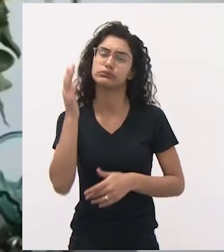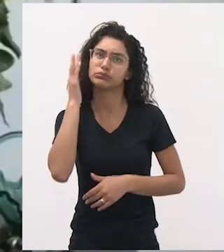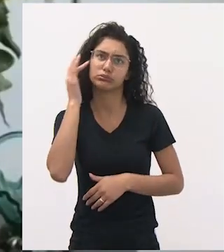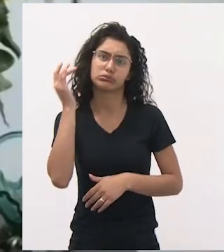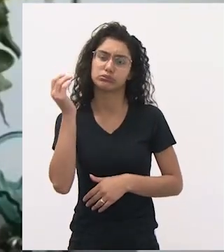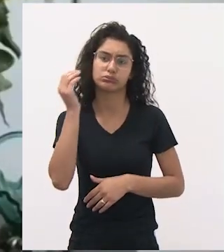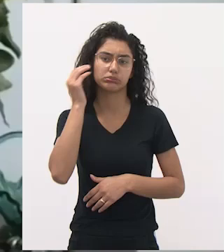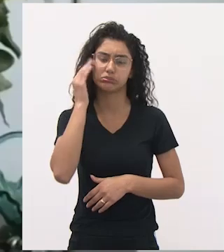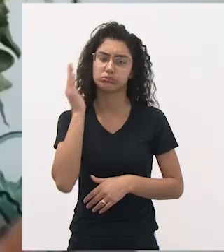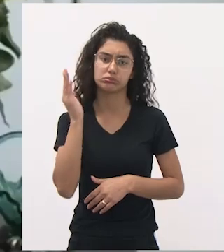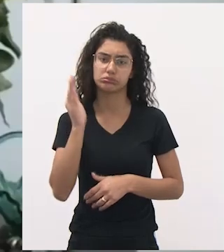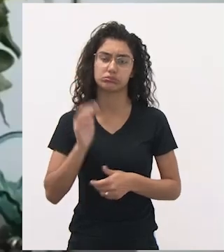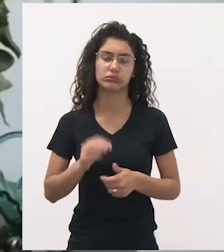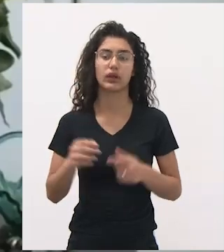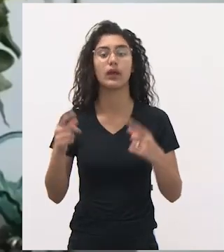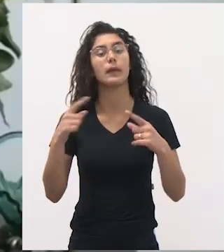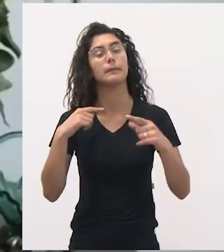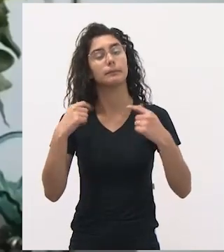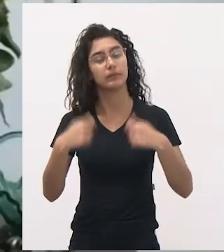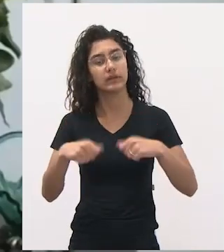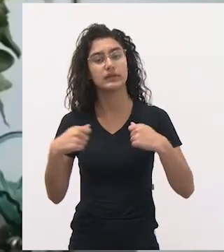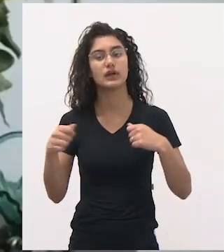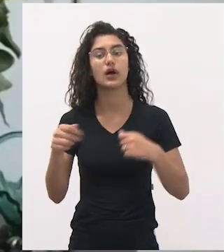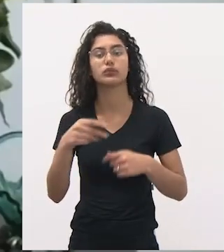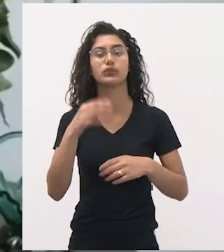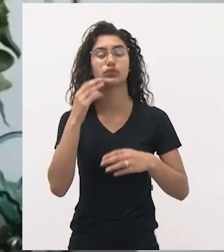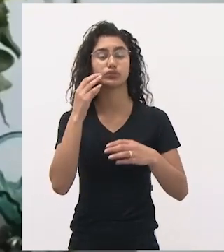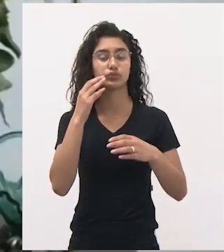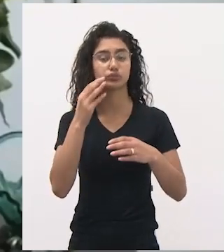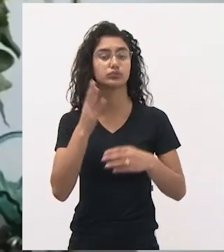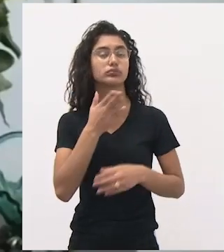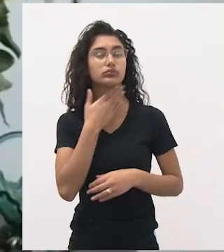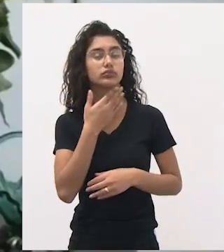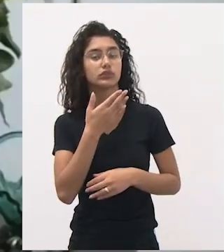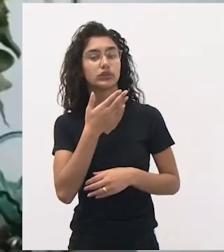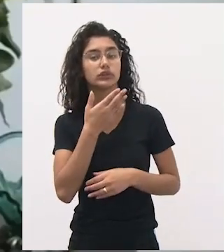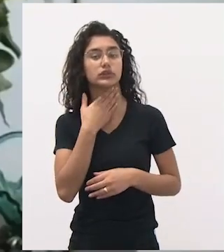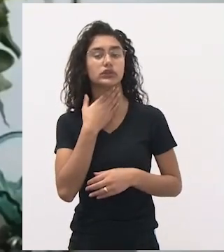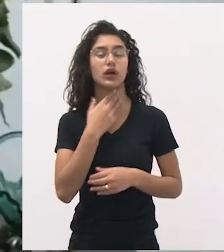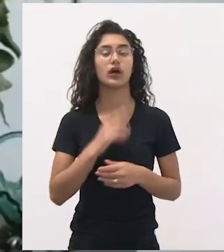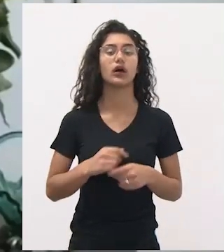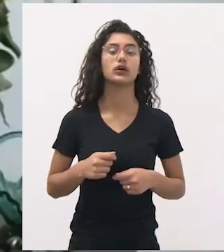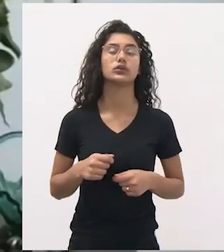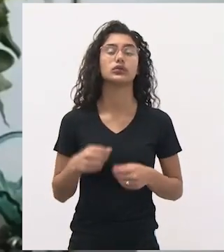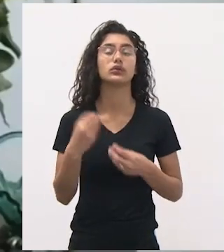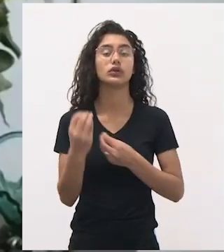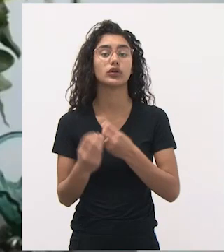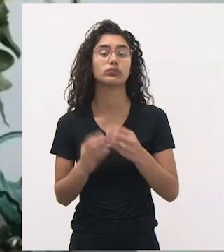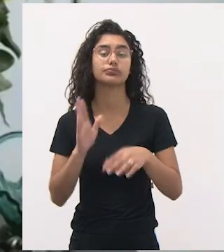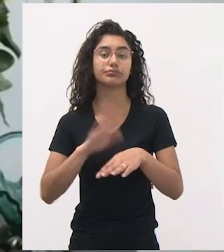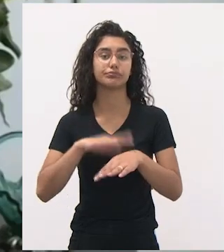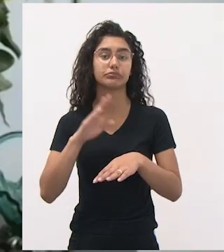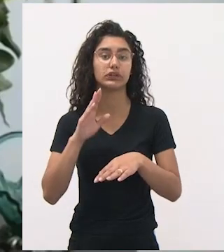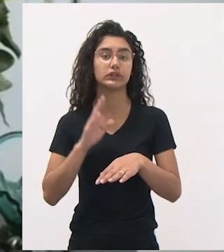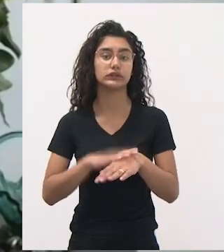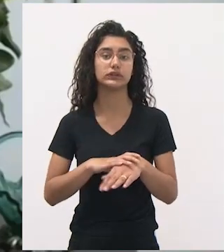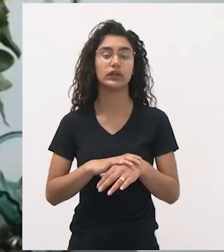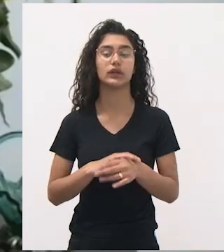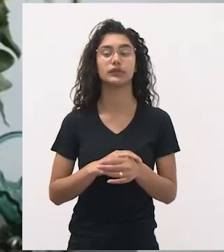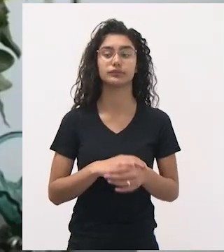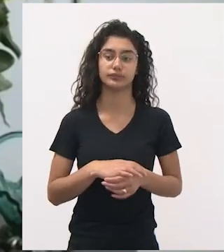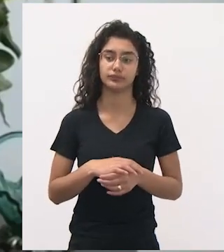ver, conversar, nós aqui com toda a equipe aqui, vamos conversar o que a gente pode fazer para